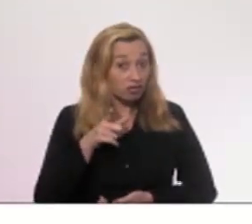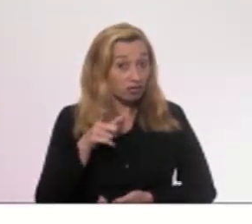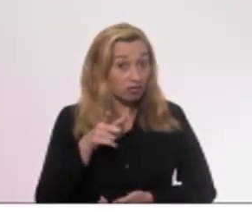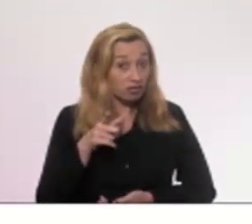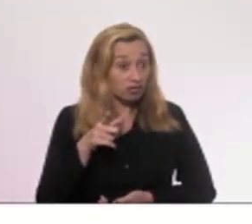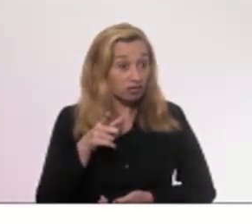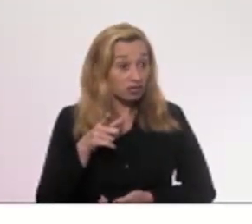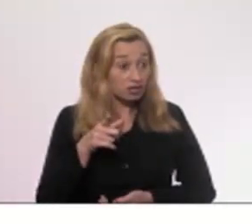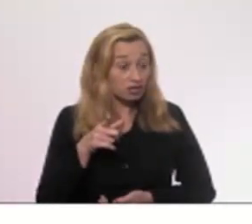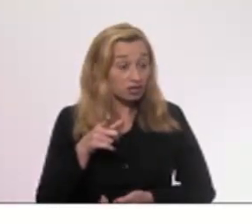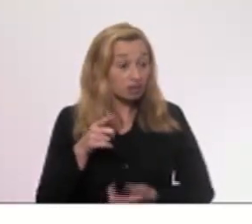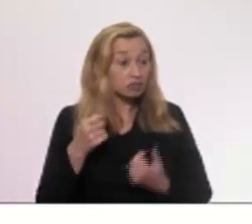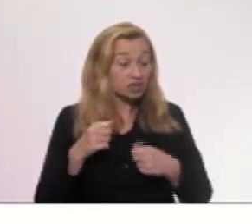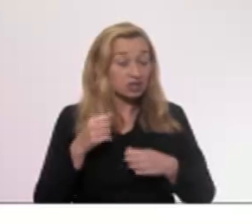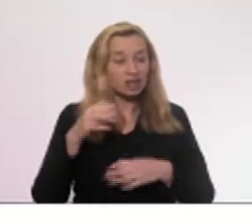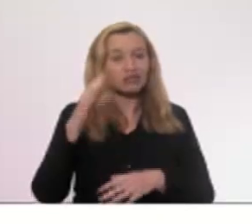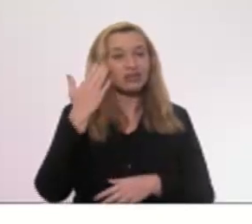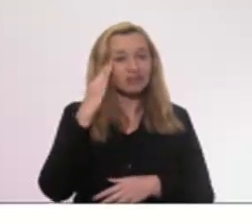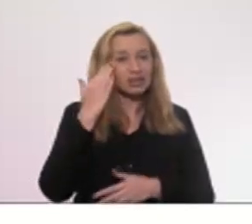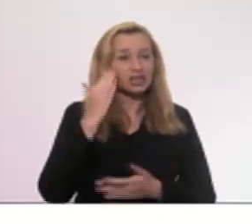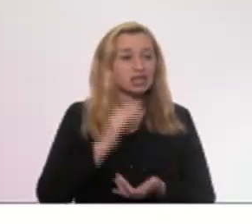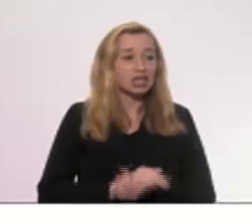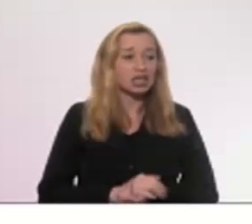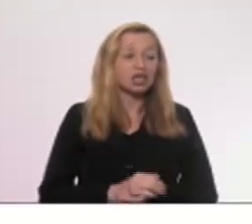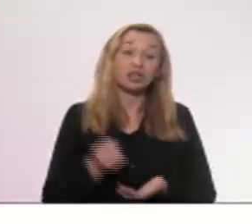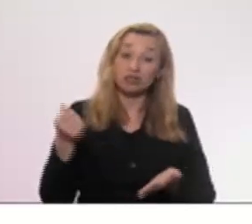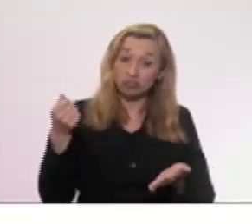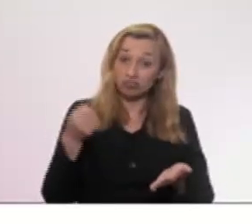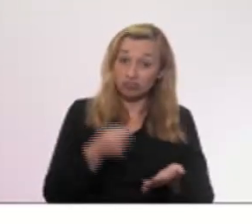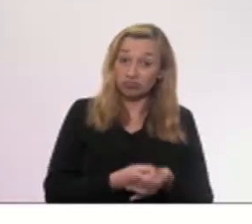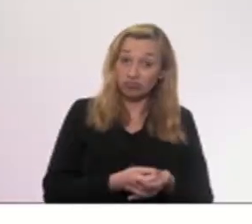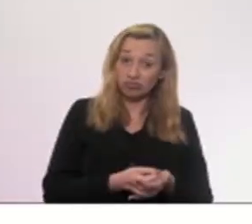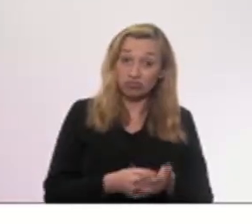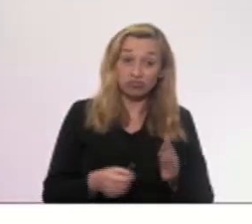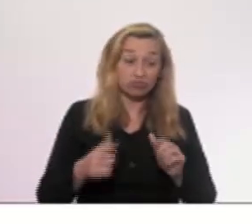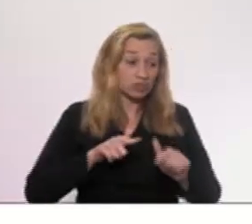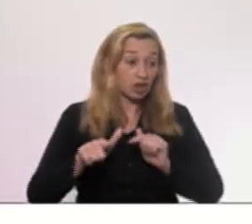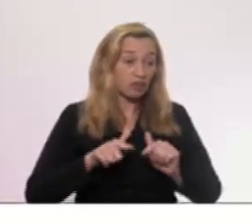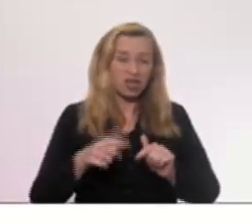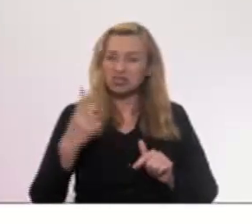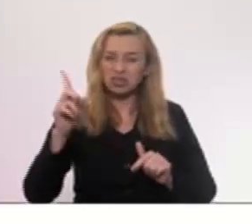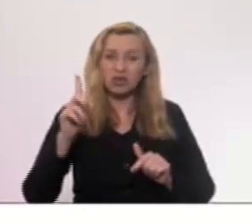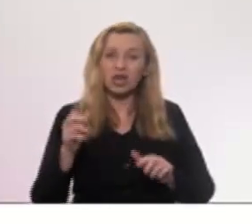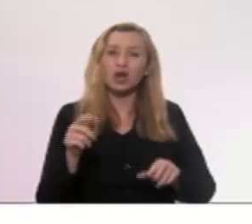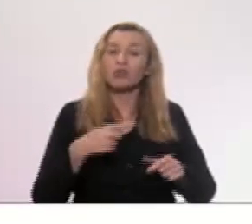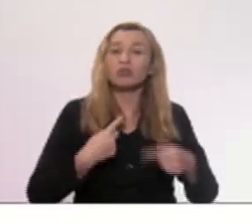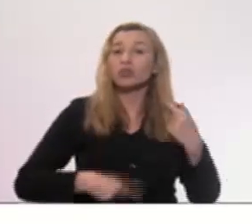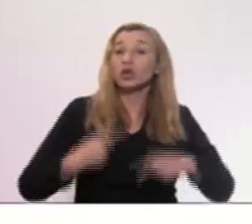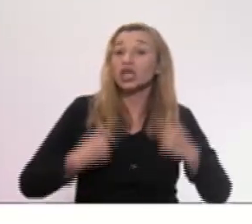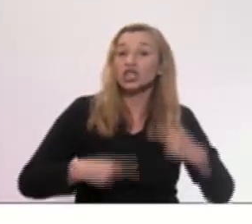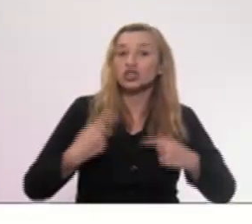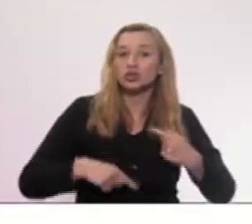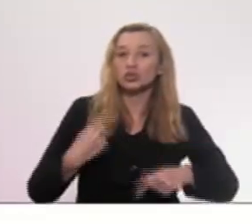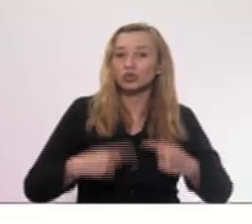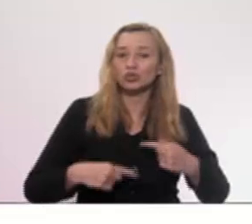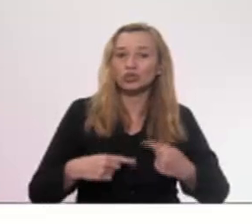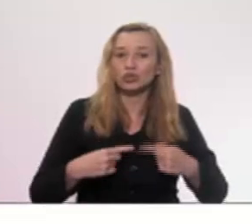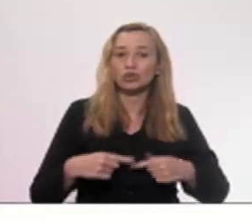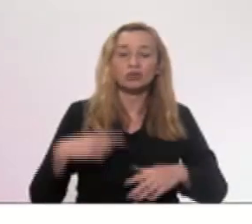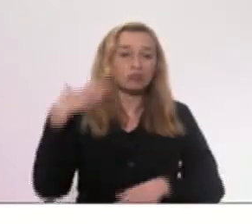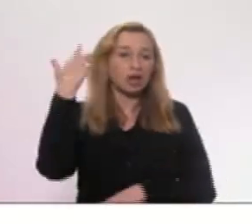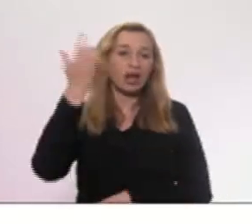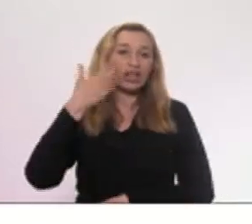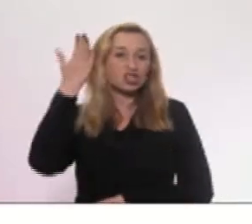ele teria que compreender que cumpre ali um papel que não é mais o papel de um político no palanque, não é mais o papel